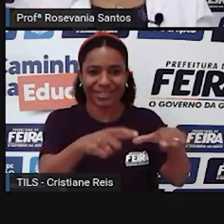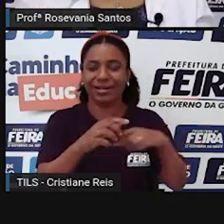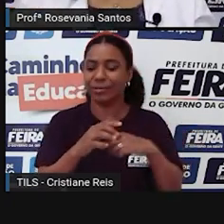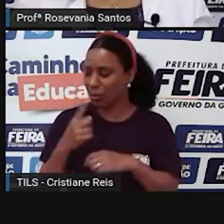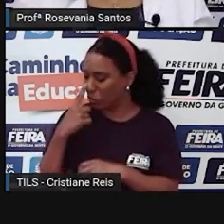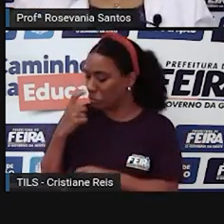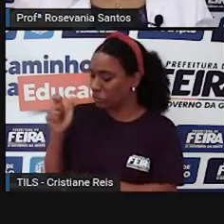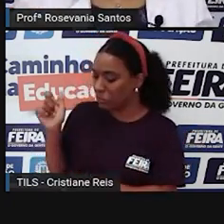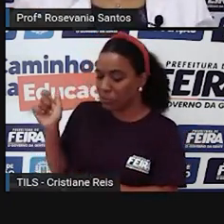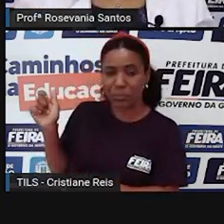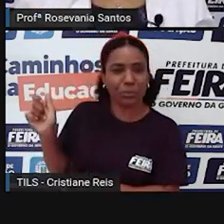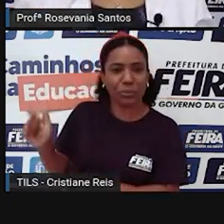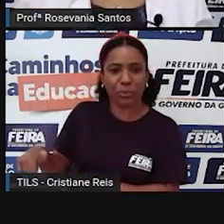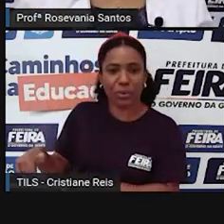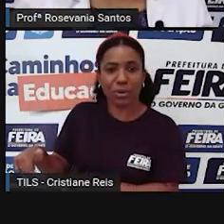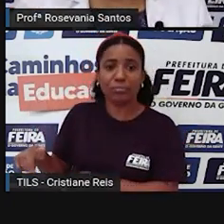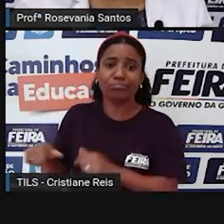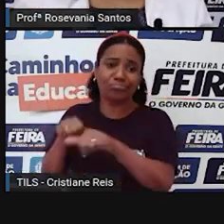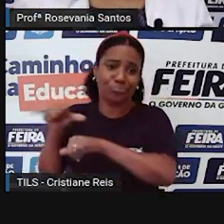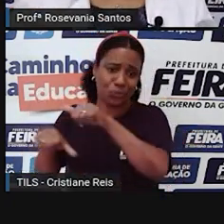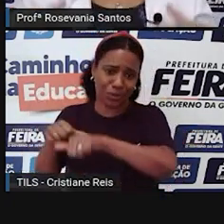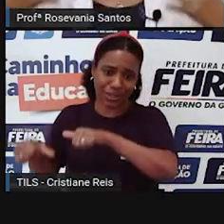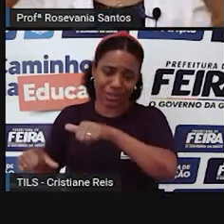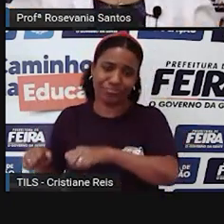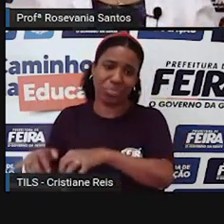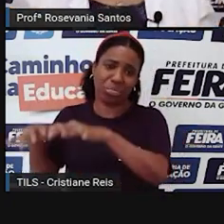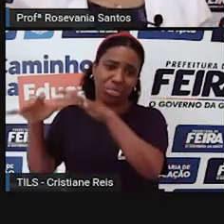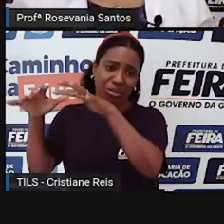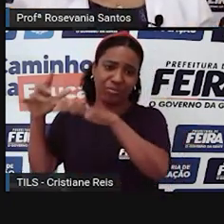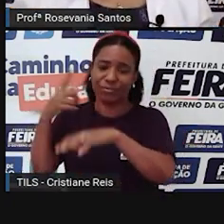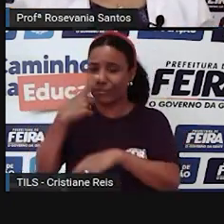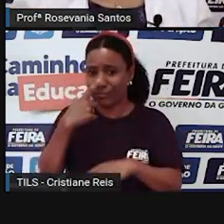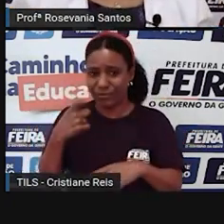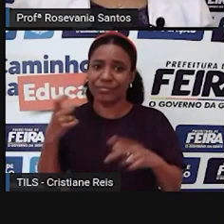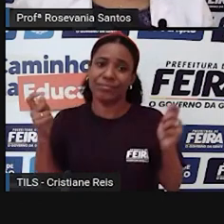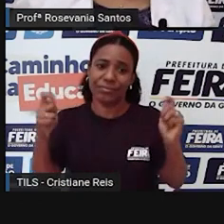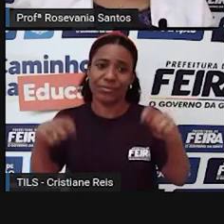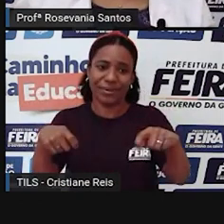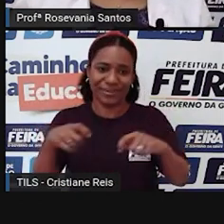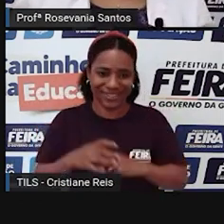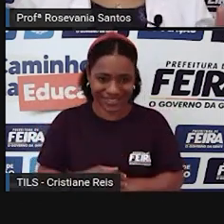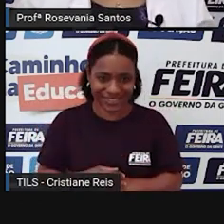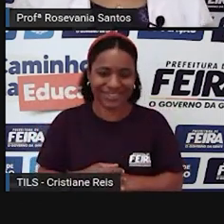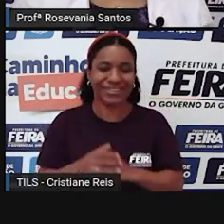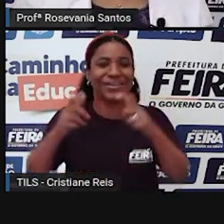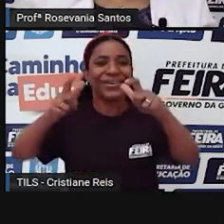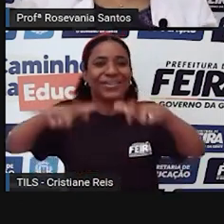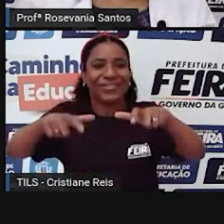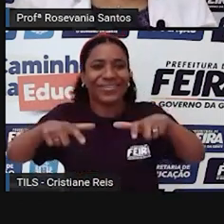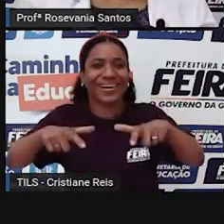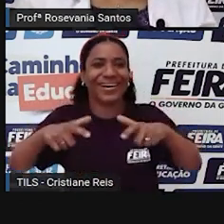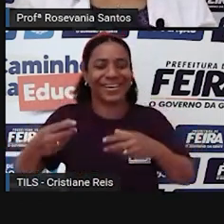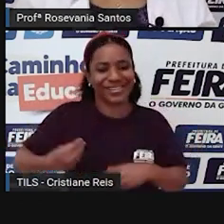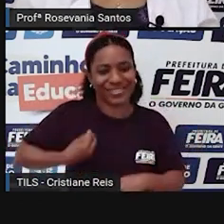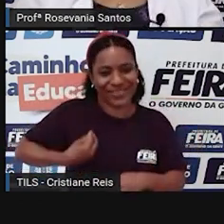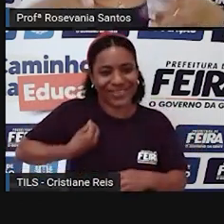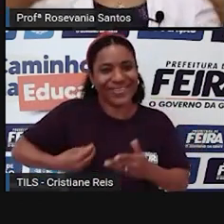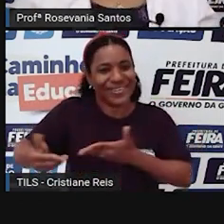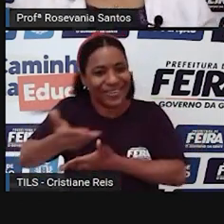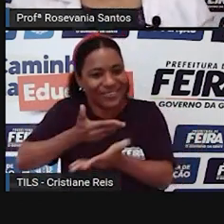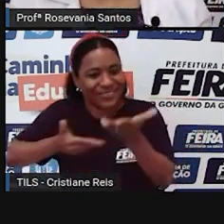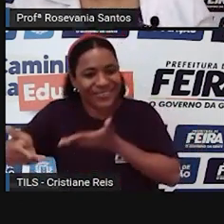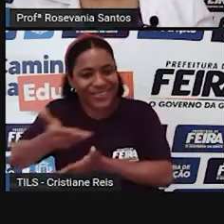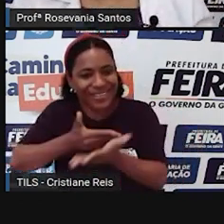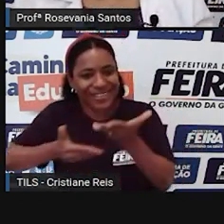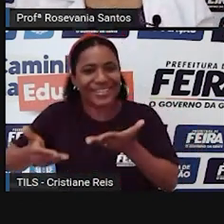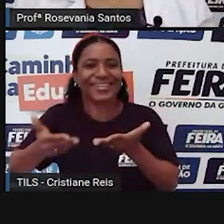ali modificando esse espaço. Então, esse espaço de morada, esse espaço de vivência, é o que a geografia estuda. E é o que